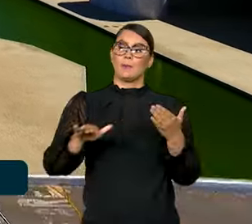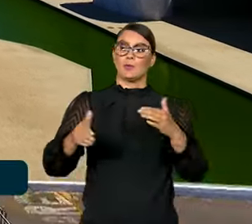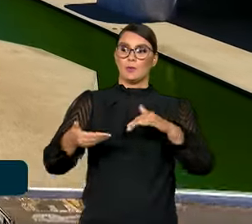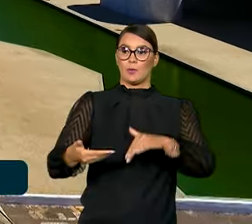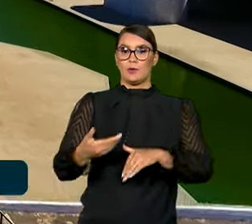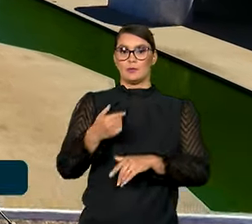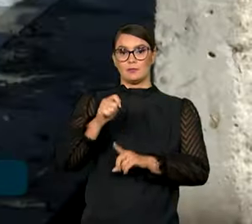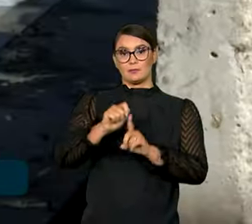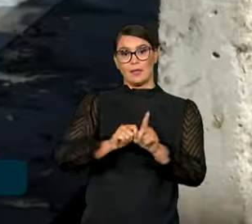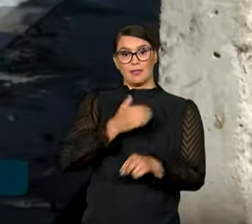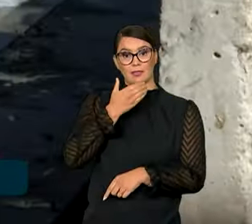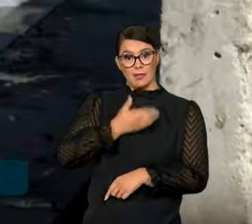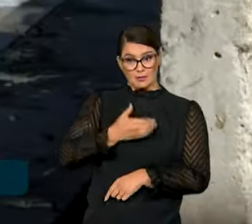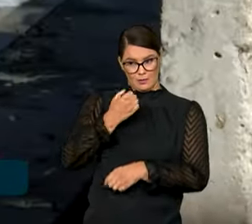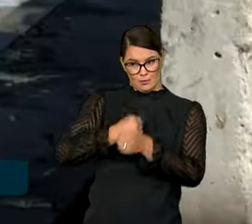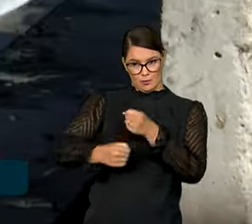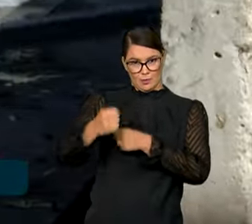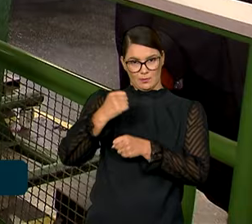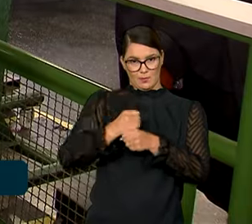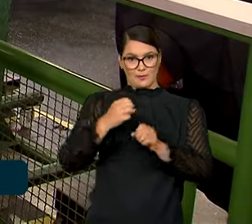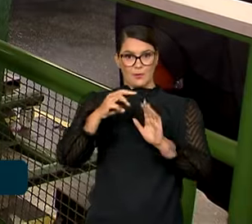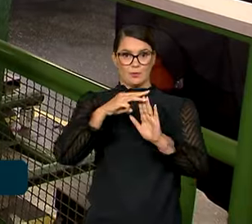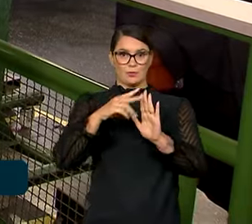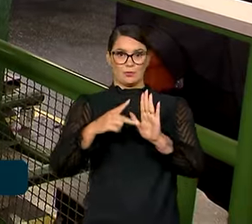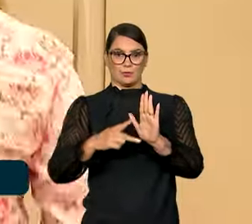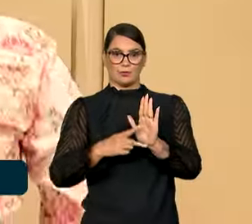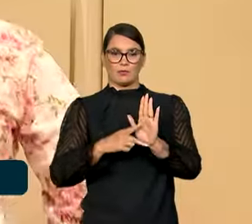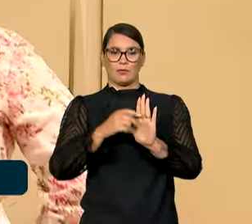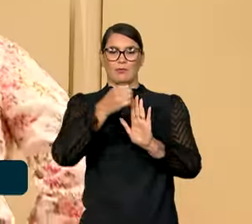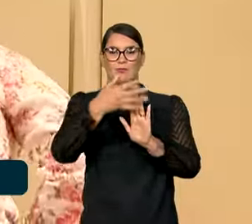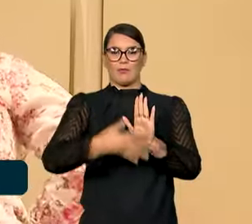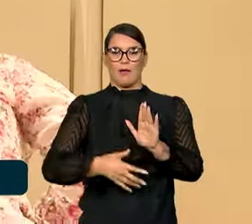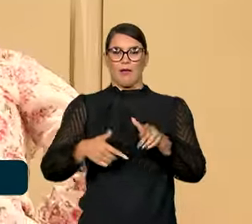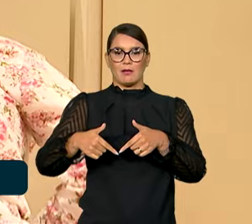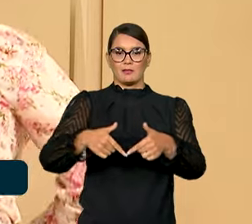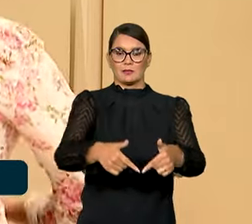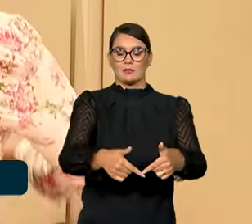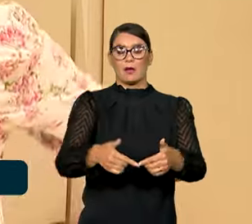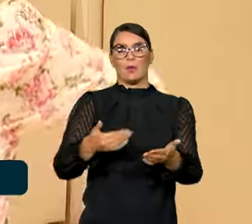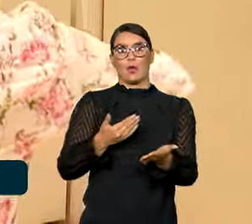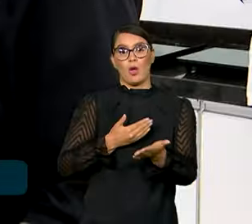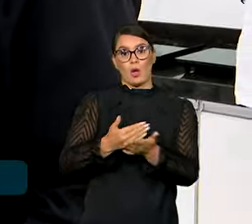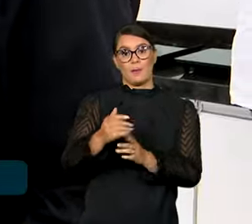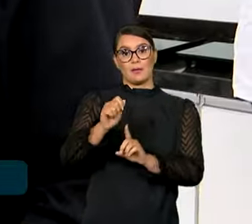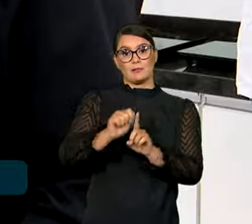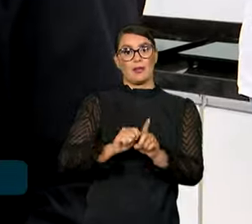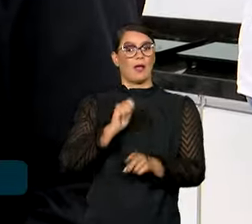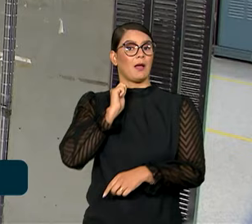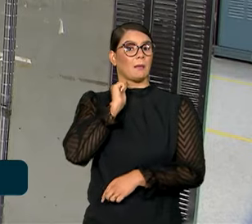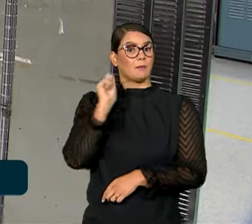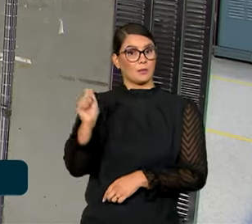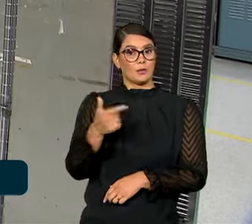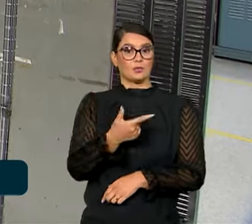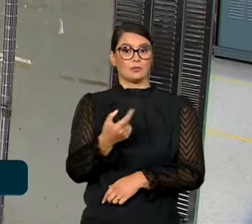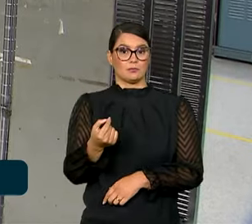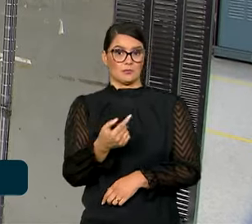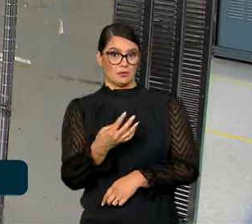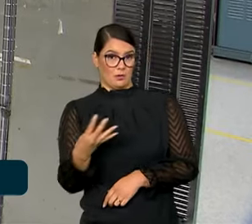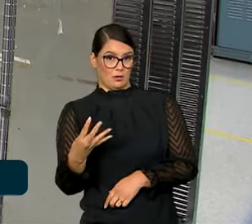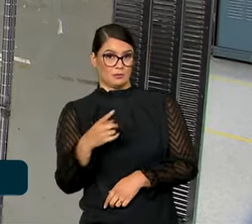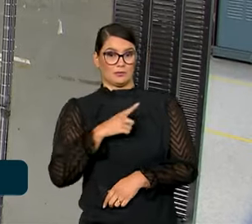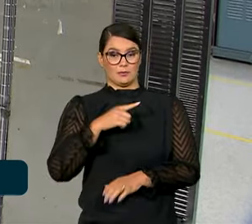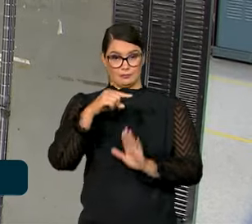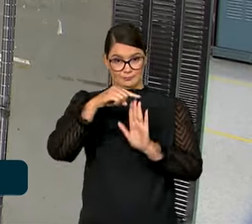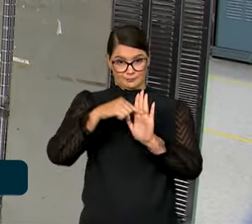de 2023, medida provisória com um conjunto de ações que entram em vigor em abril de 2024. Entre